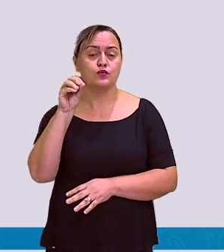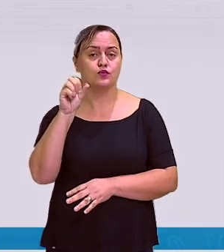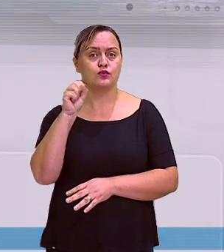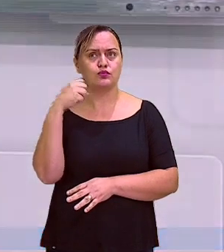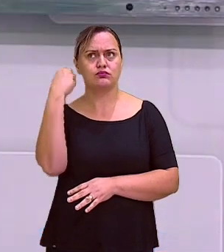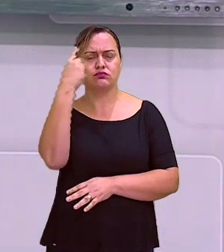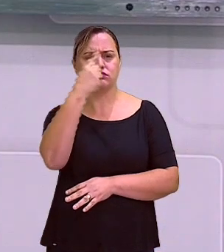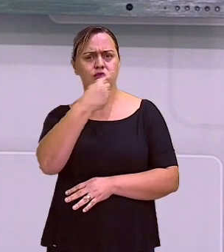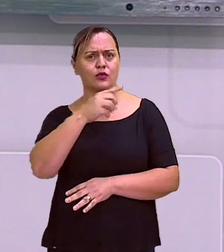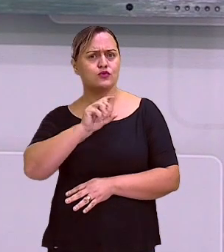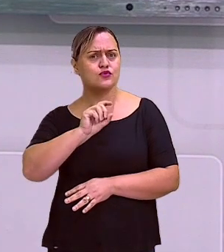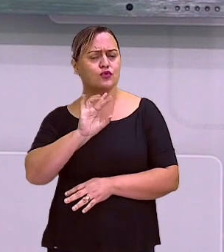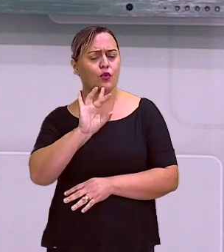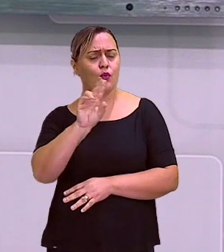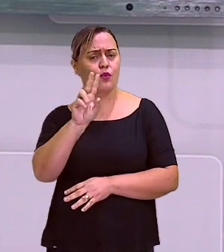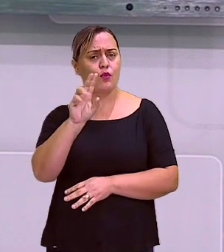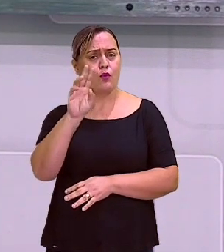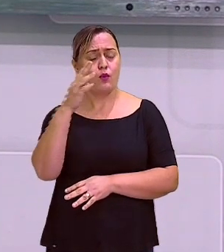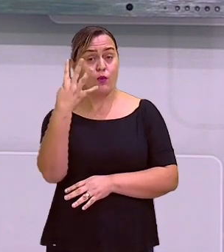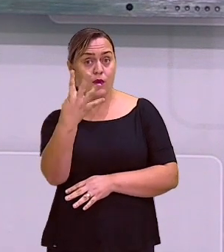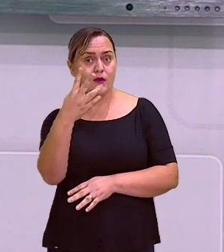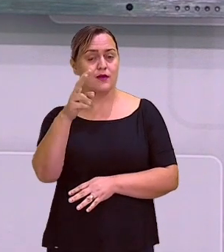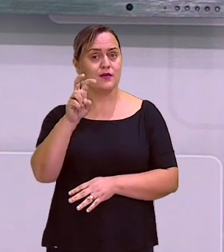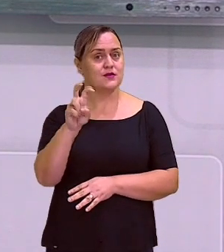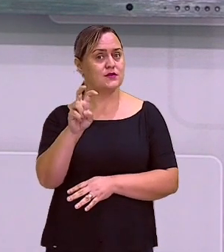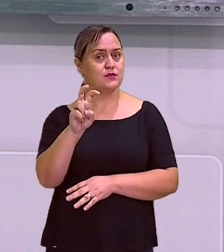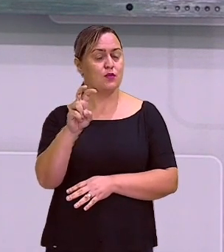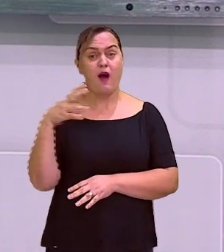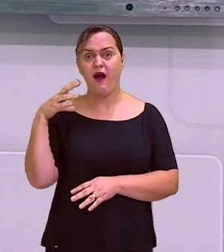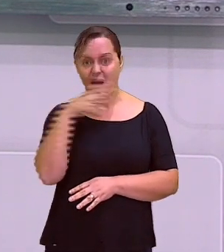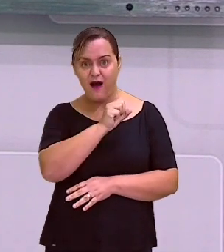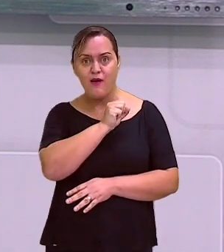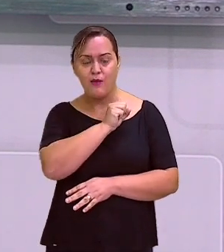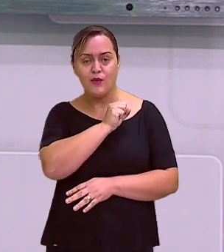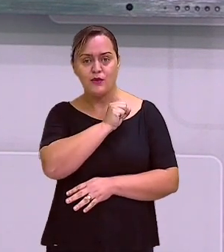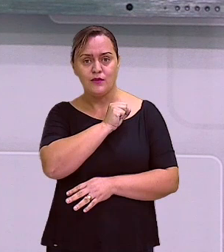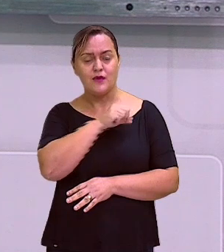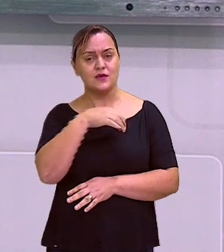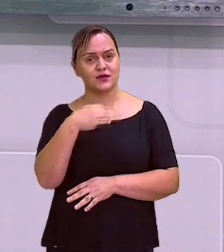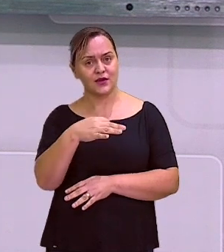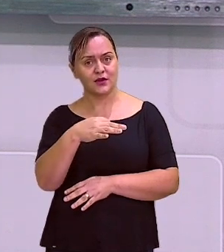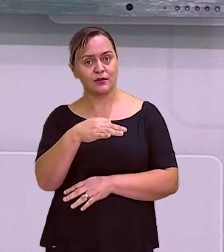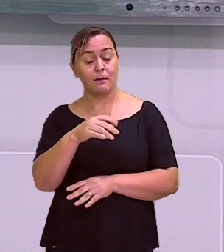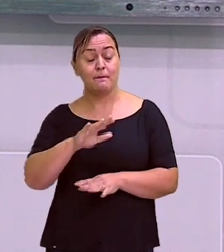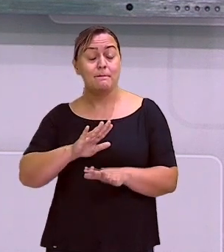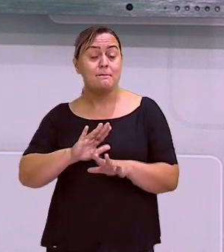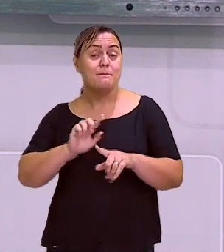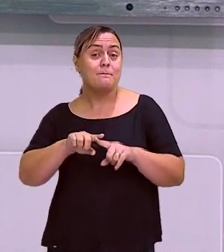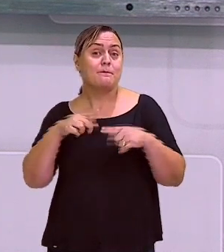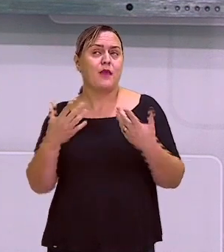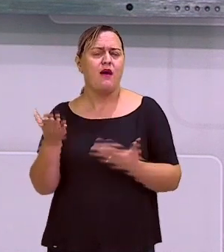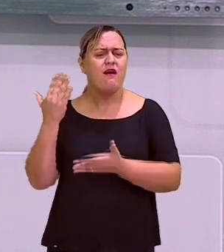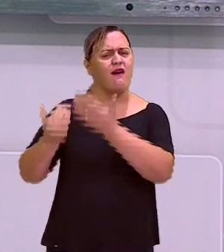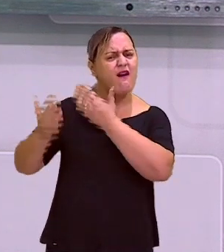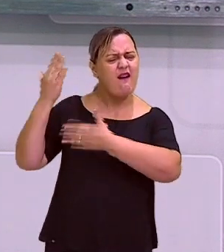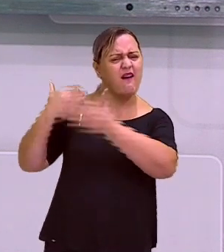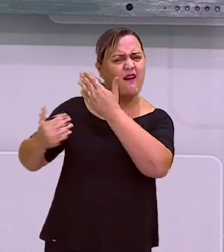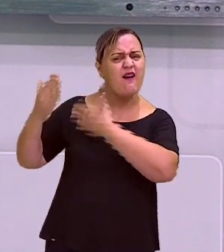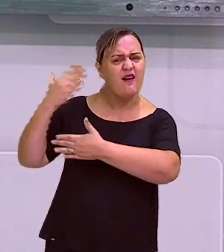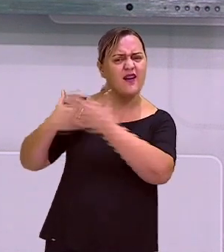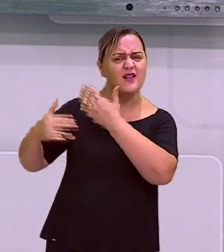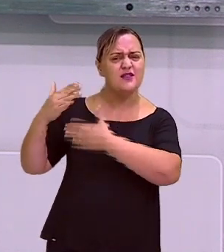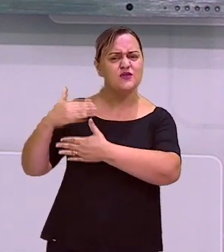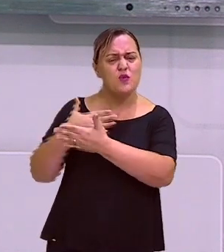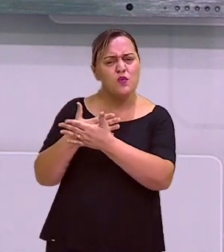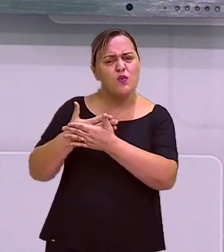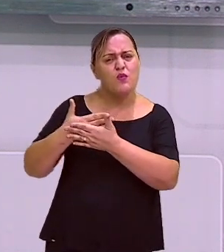de duração passa como um comercial para você, né? Mas para a história do cinema, o surgimento do cinema,